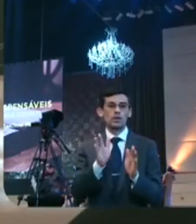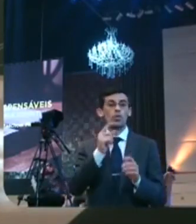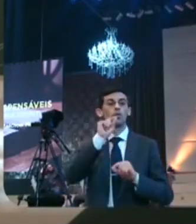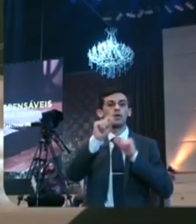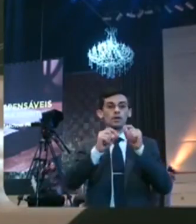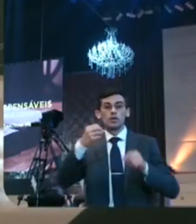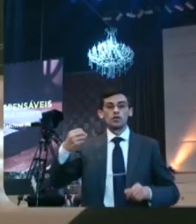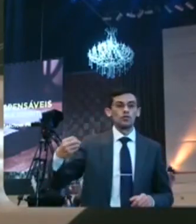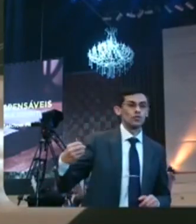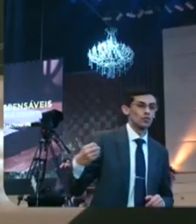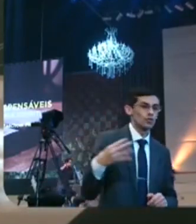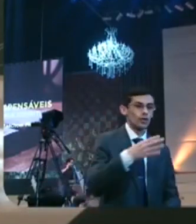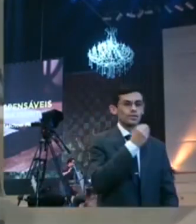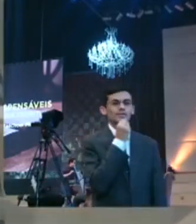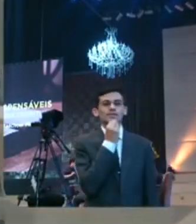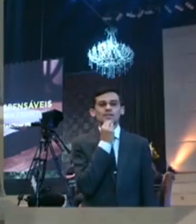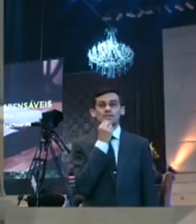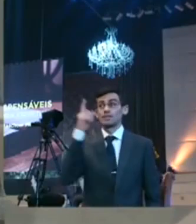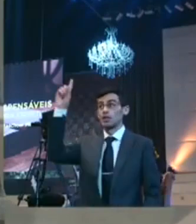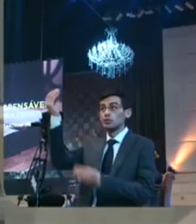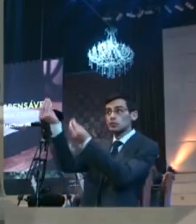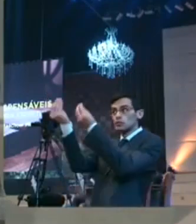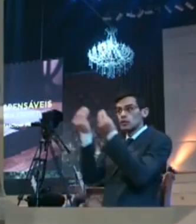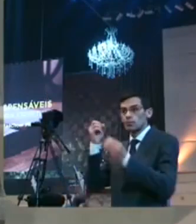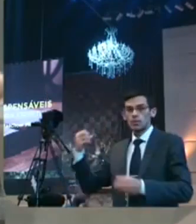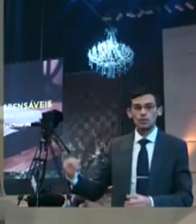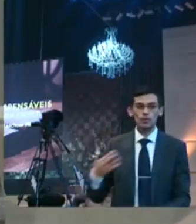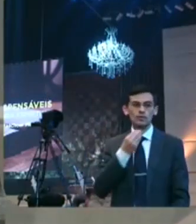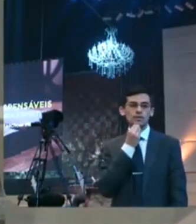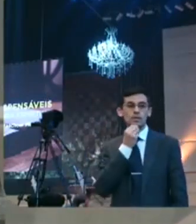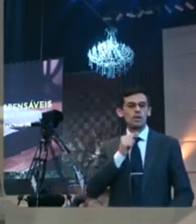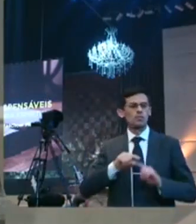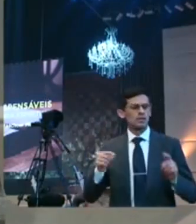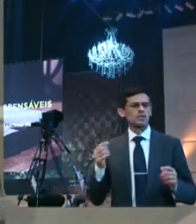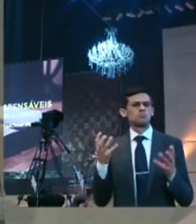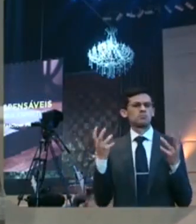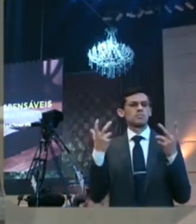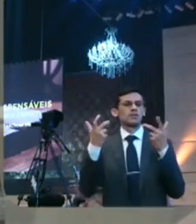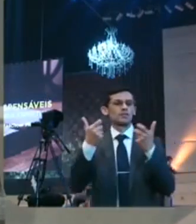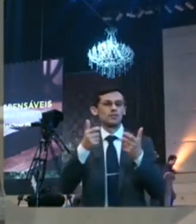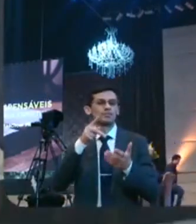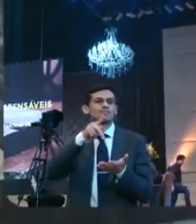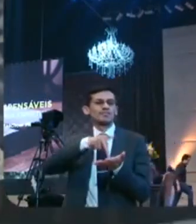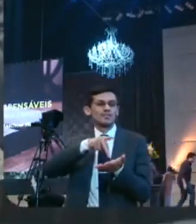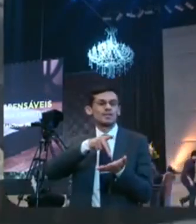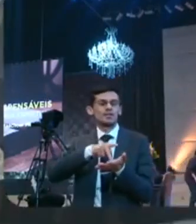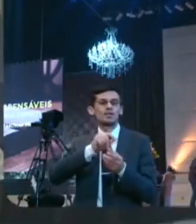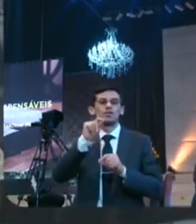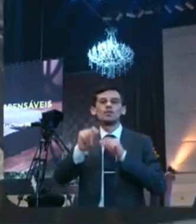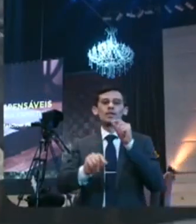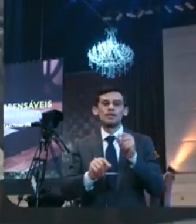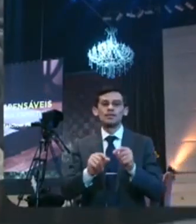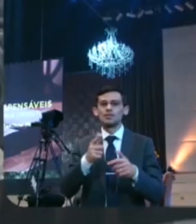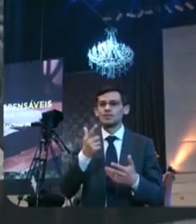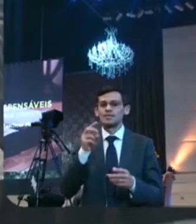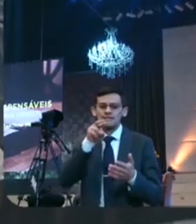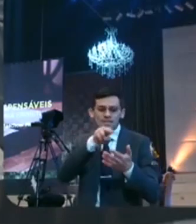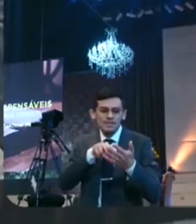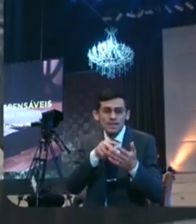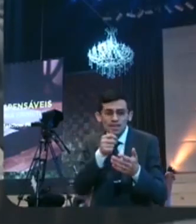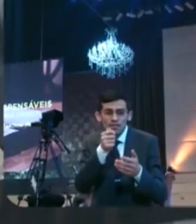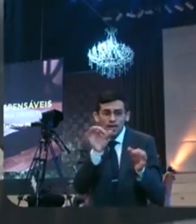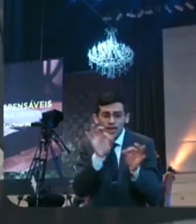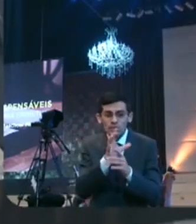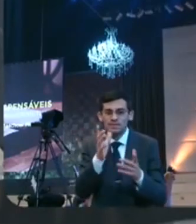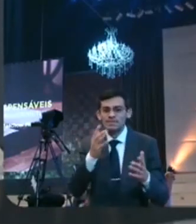sobre uma nova chance. E é interessante que já está dando saudade, né? Porque